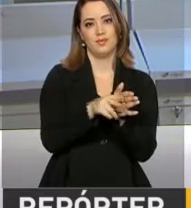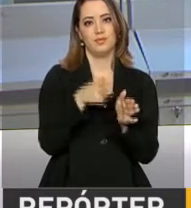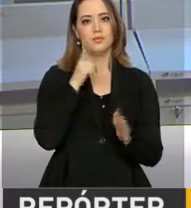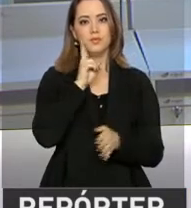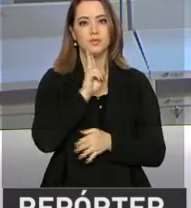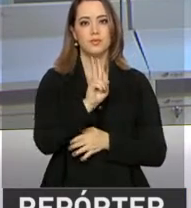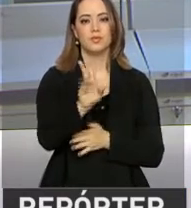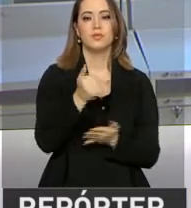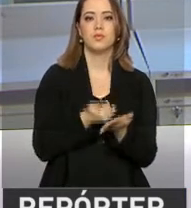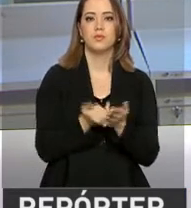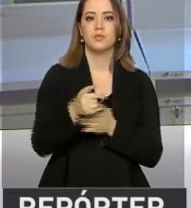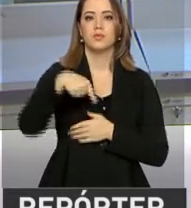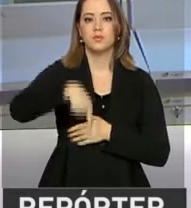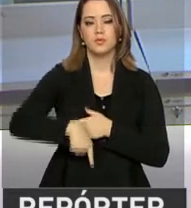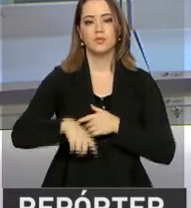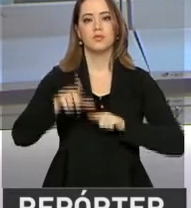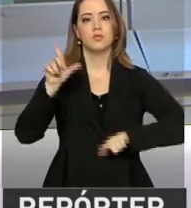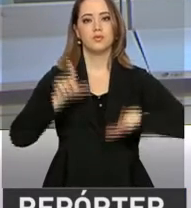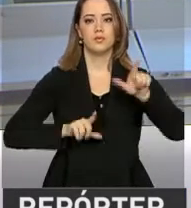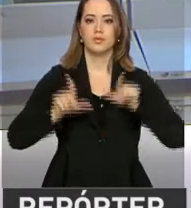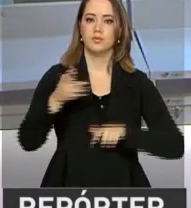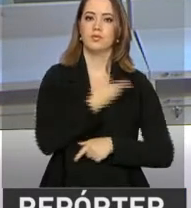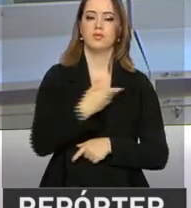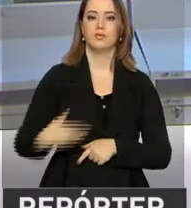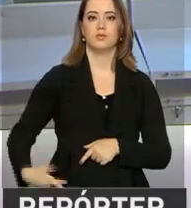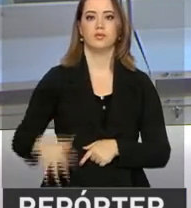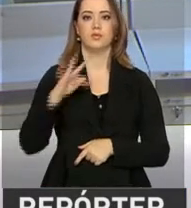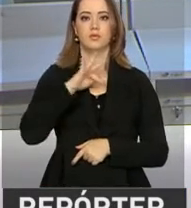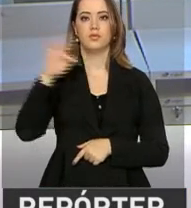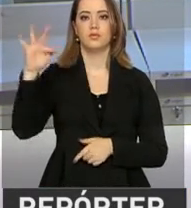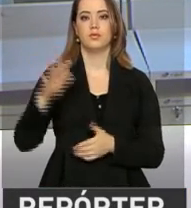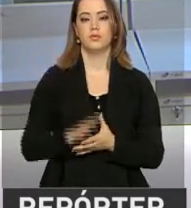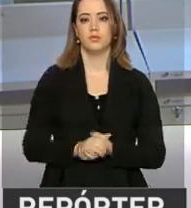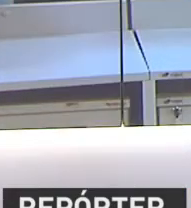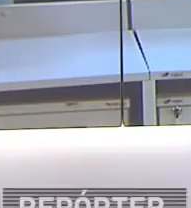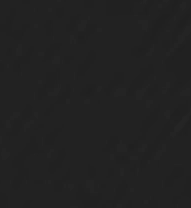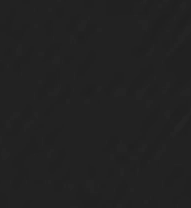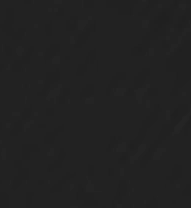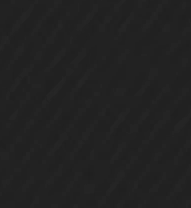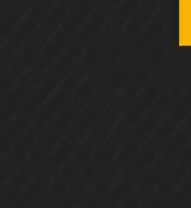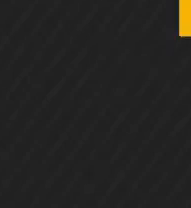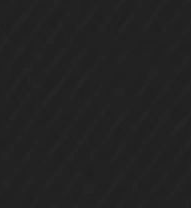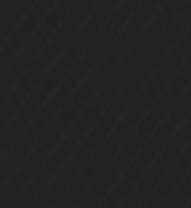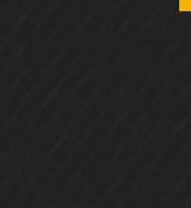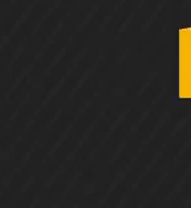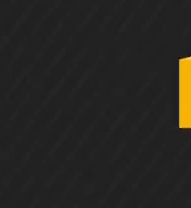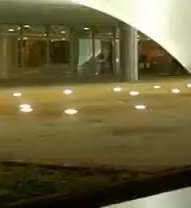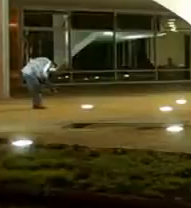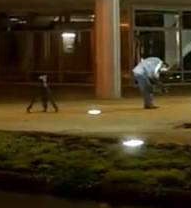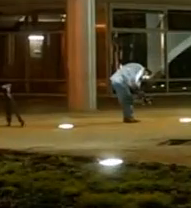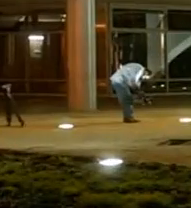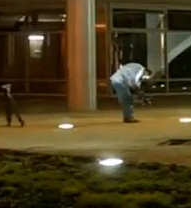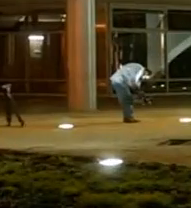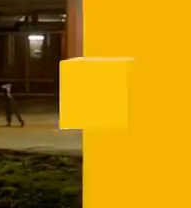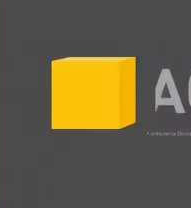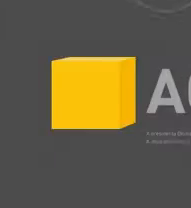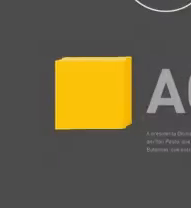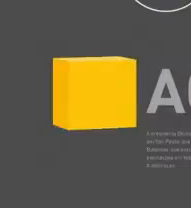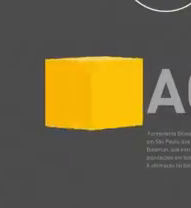E você continue com a gente aqui na NBR, a TV do Governo Federal.